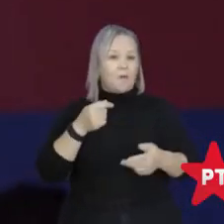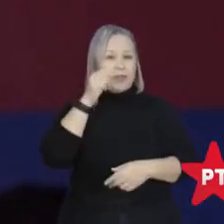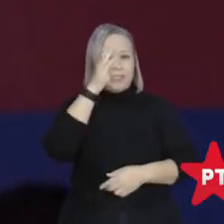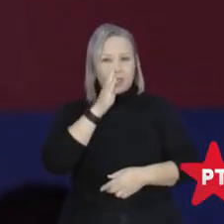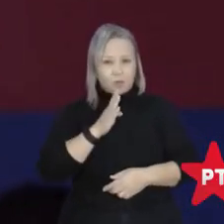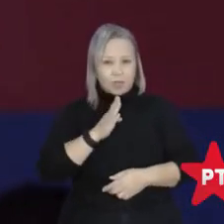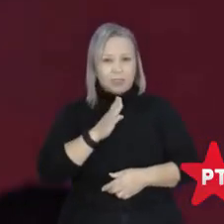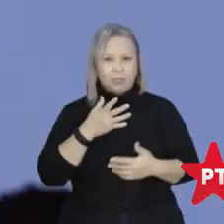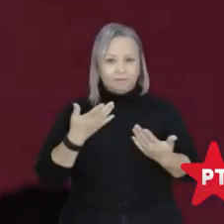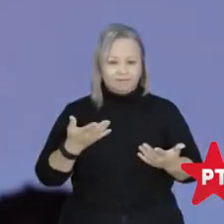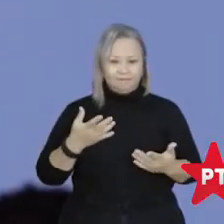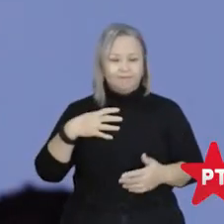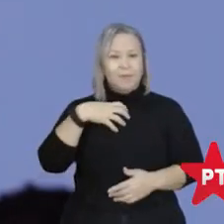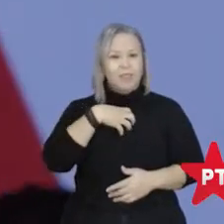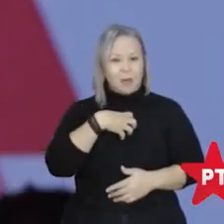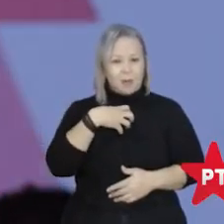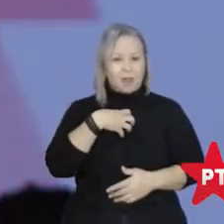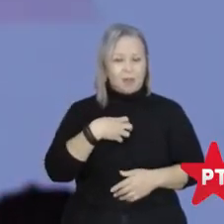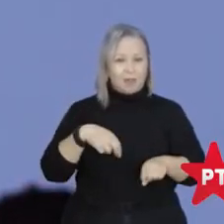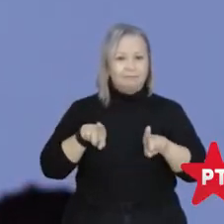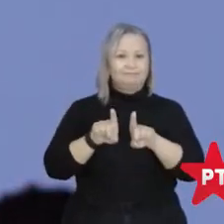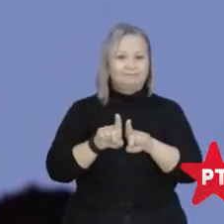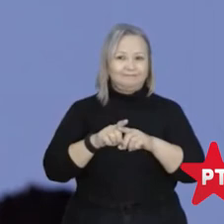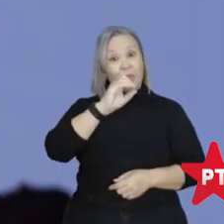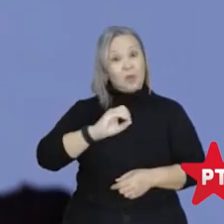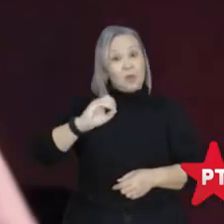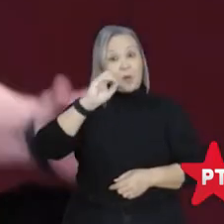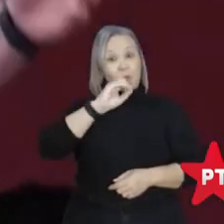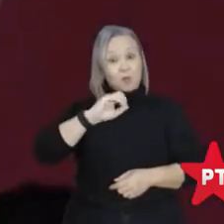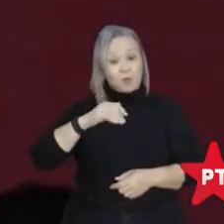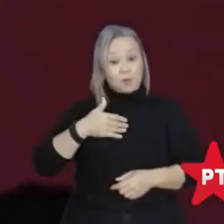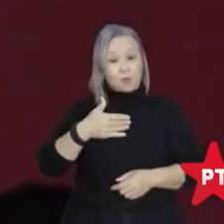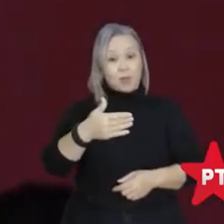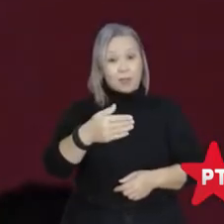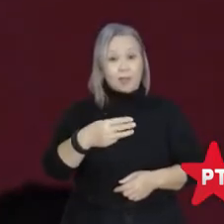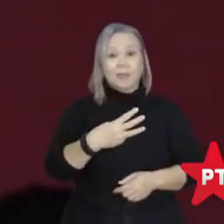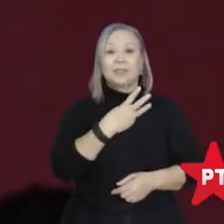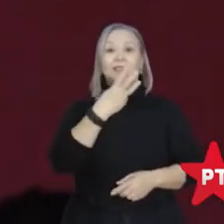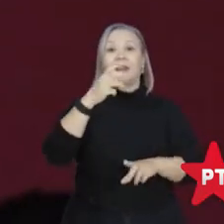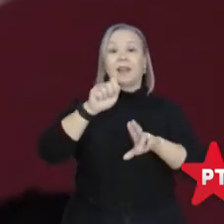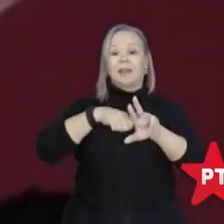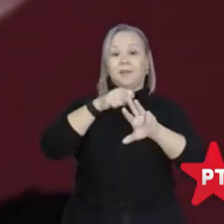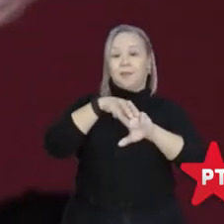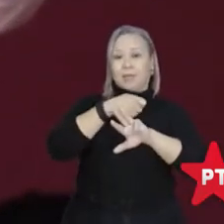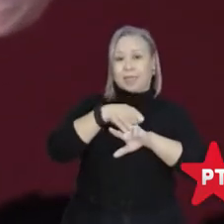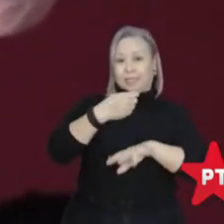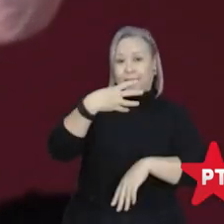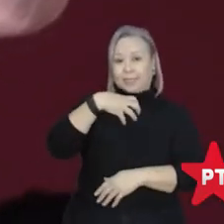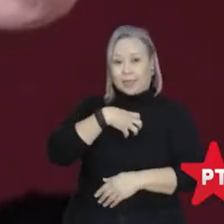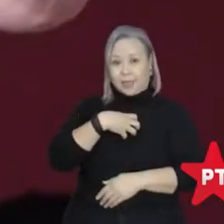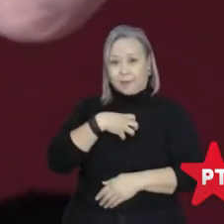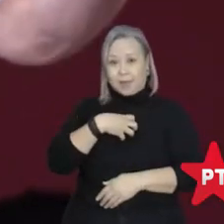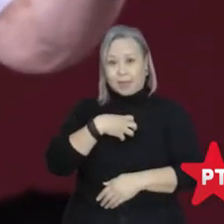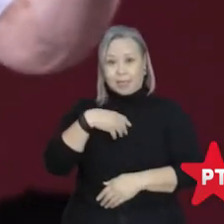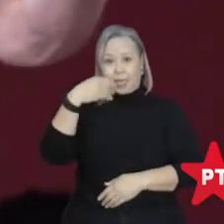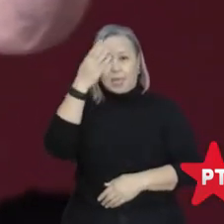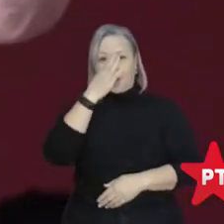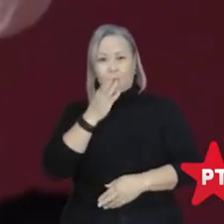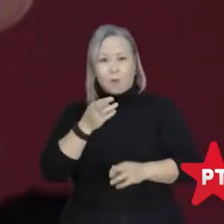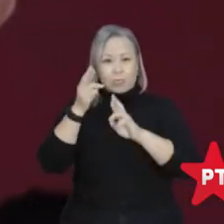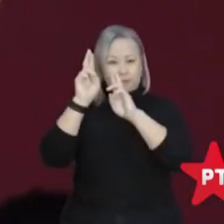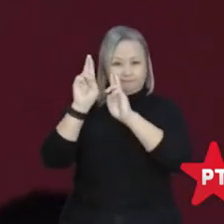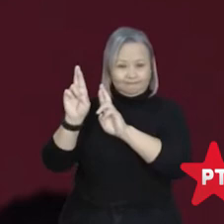Bahia nesse dois de Outubro a Bahia e o Brasil da Esperança da